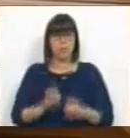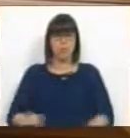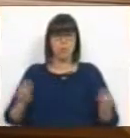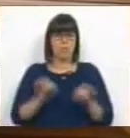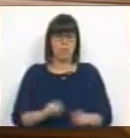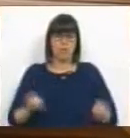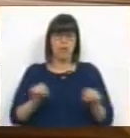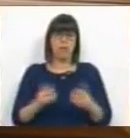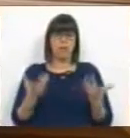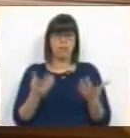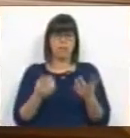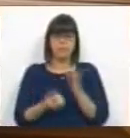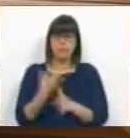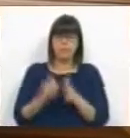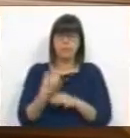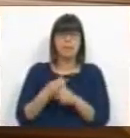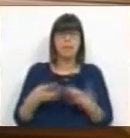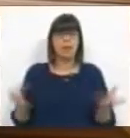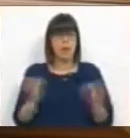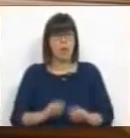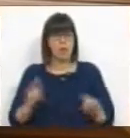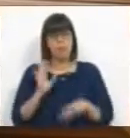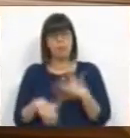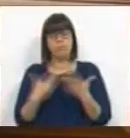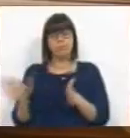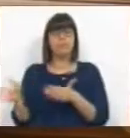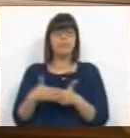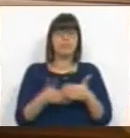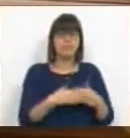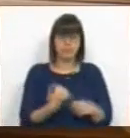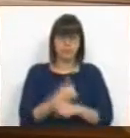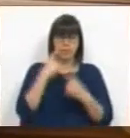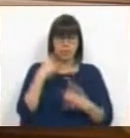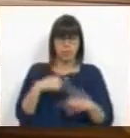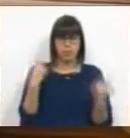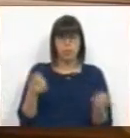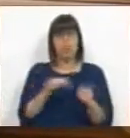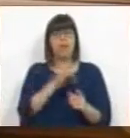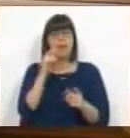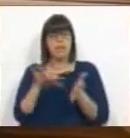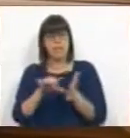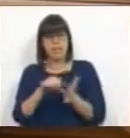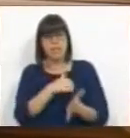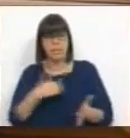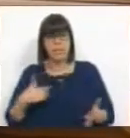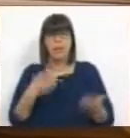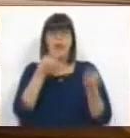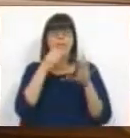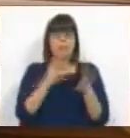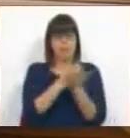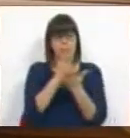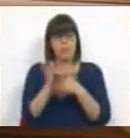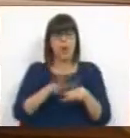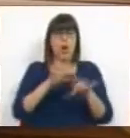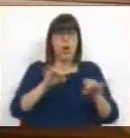existe praticamente criação de emprego. Depois vieram os encerramentos de serviços públicos, como centros de saúde, perdas de valências